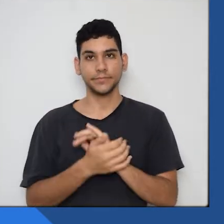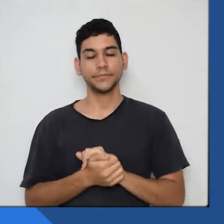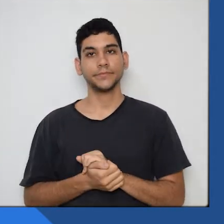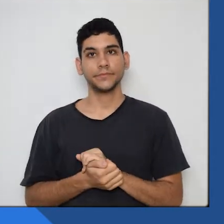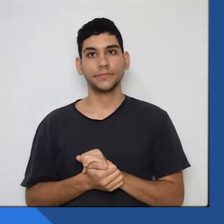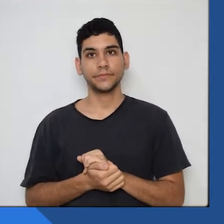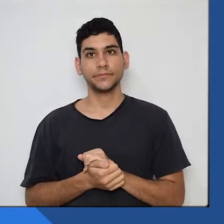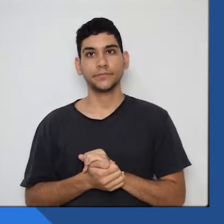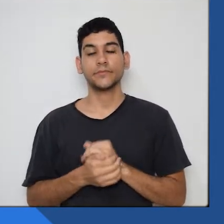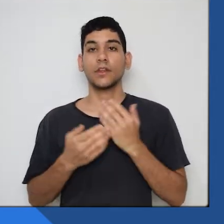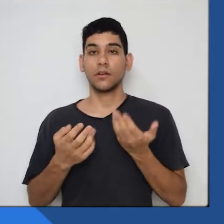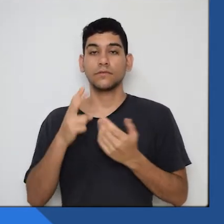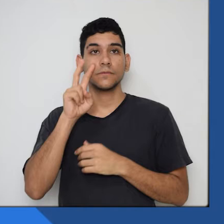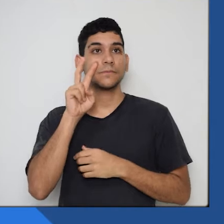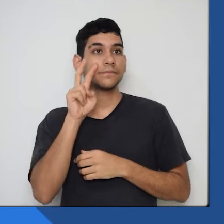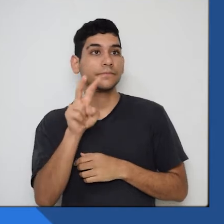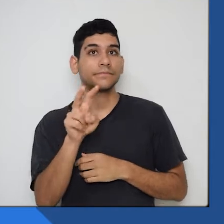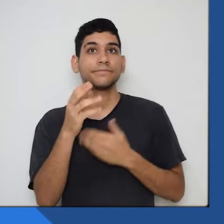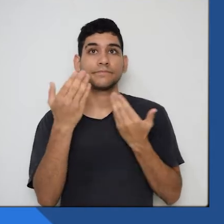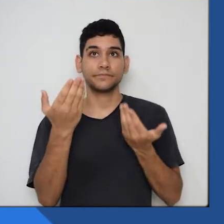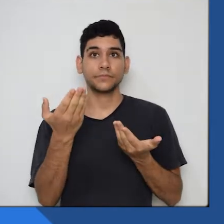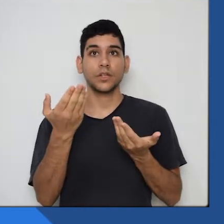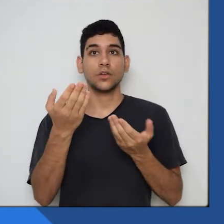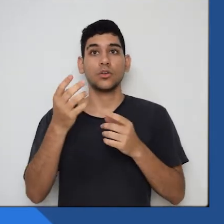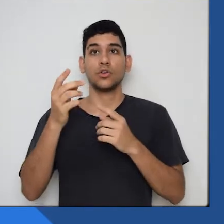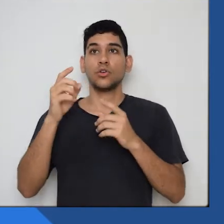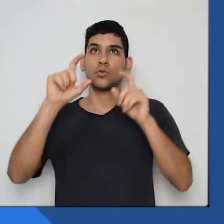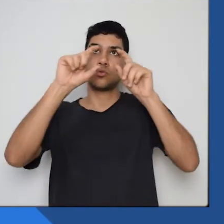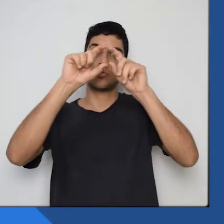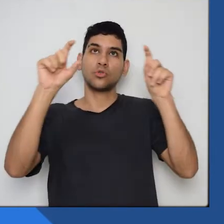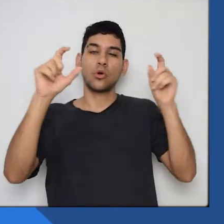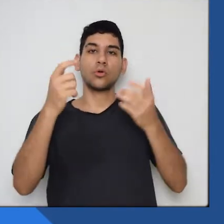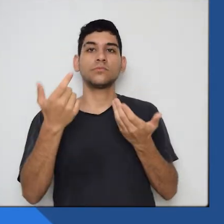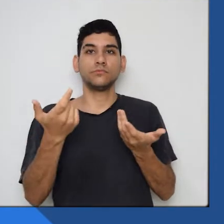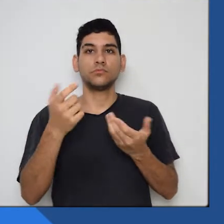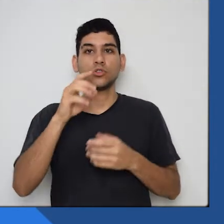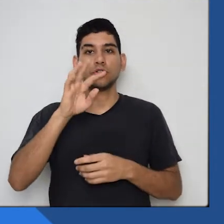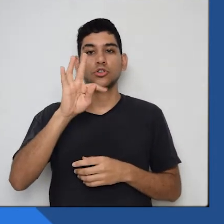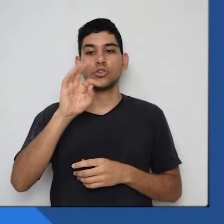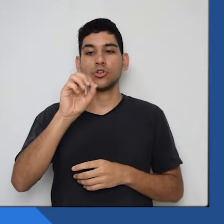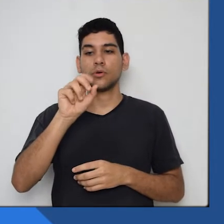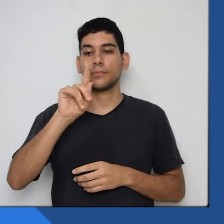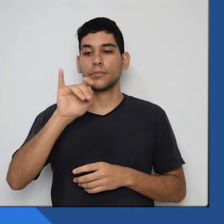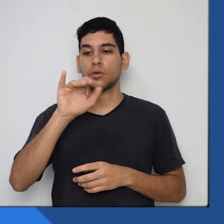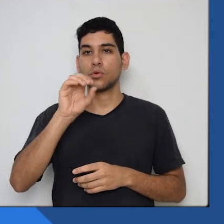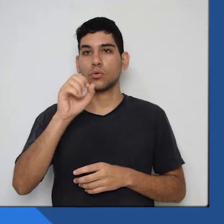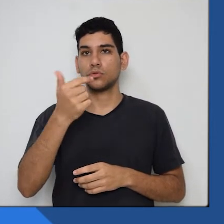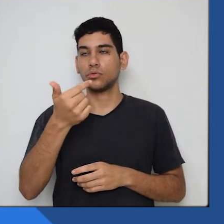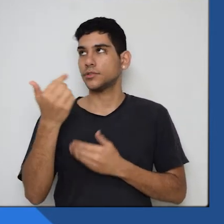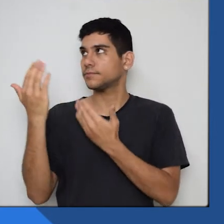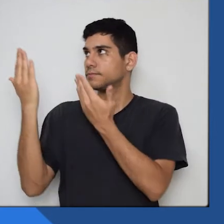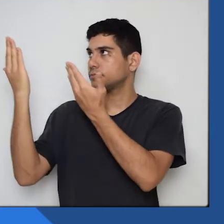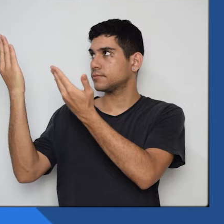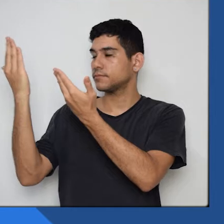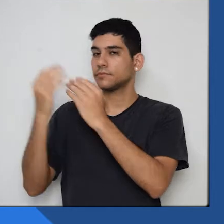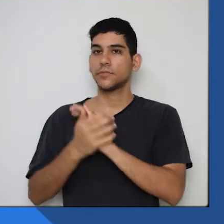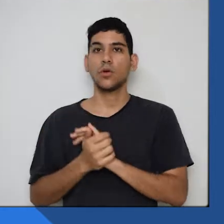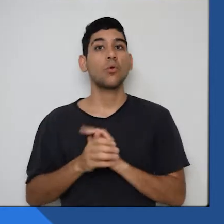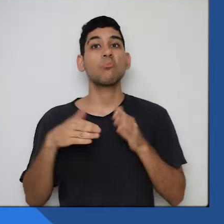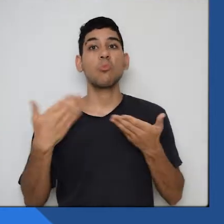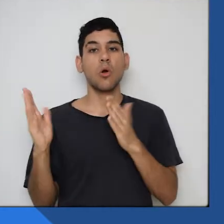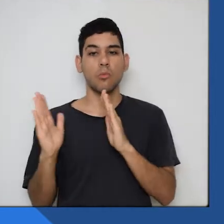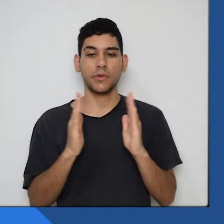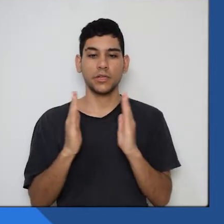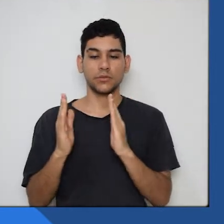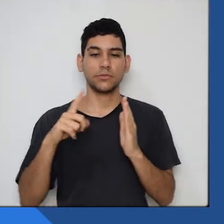aqui. Vamos ver aqui no nosso tópico 2 qual foi o prazo do tópico 2 para a gente